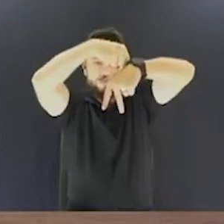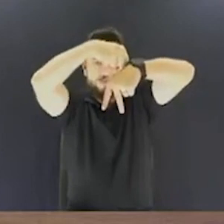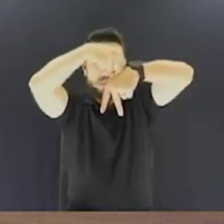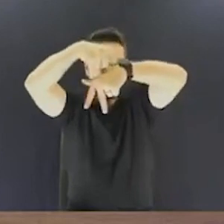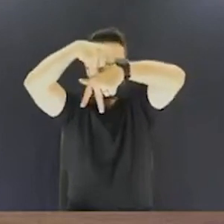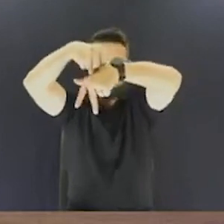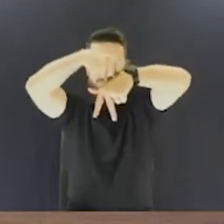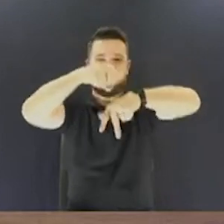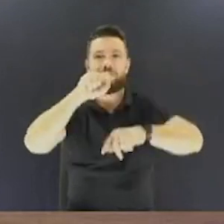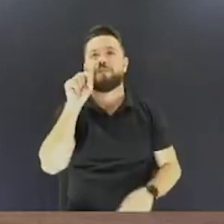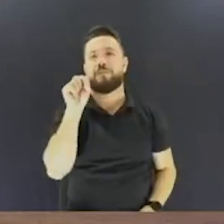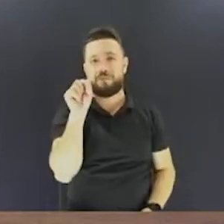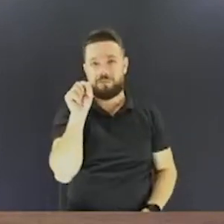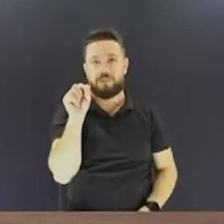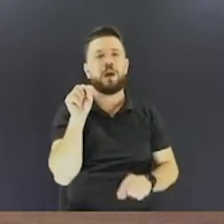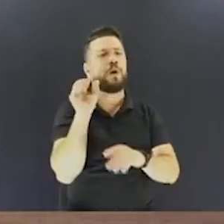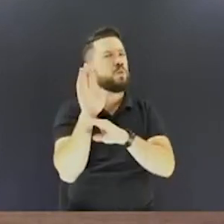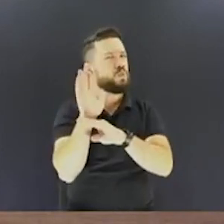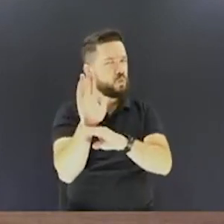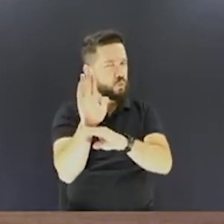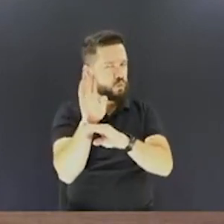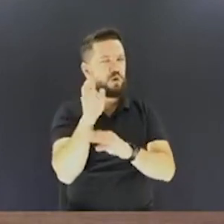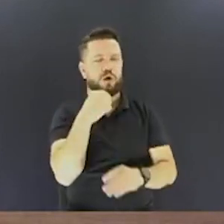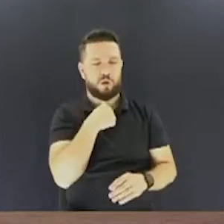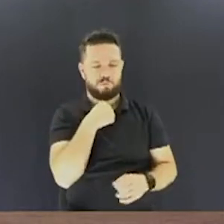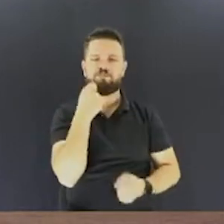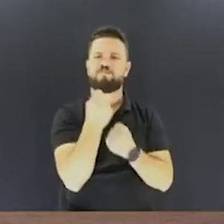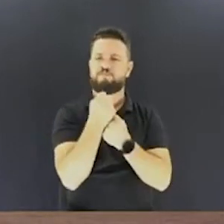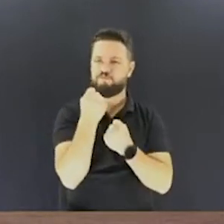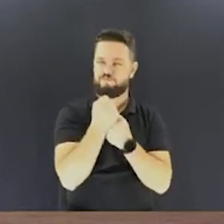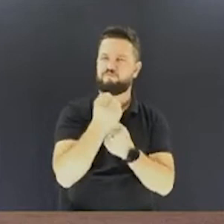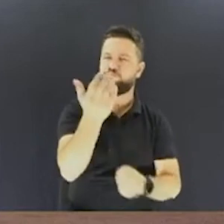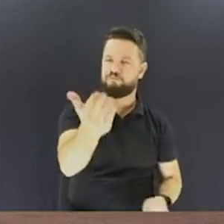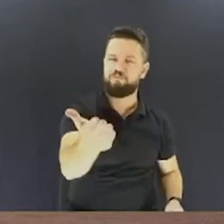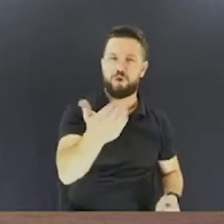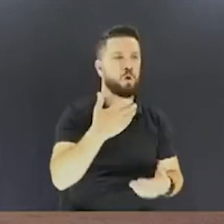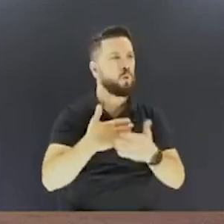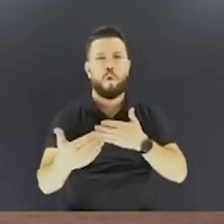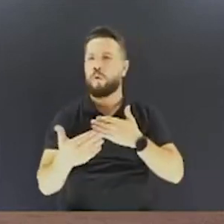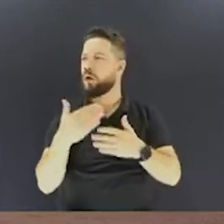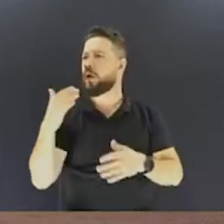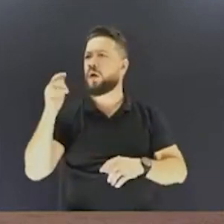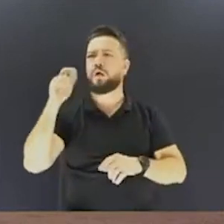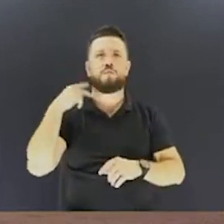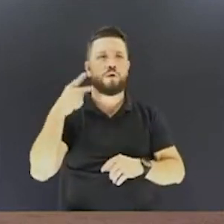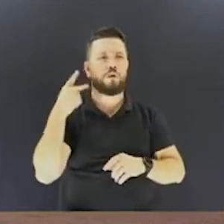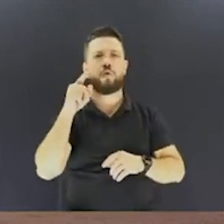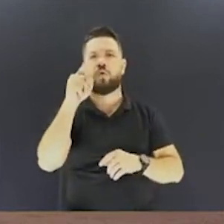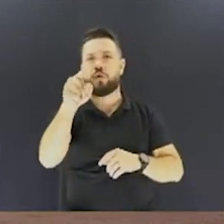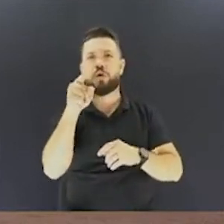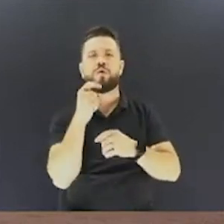Então, estou com o senhor e estarei com qualquer legislador apoiando essa causa. Paz e